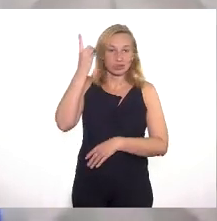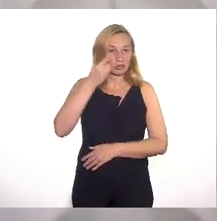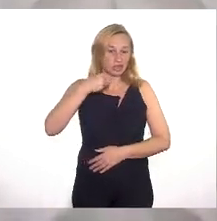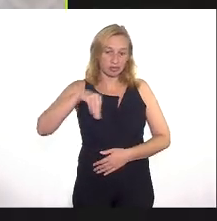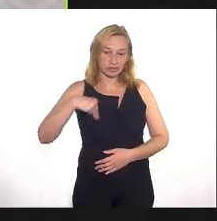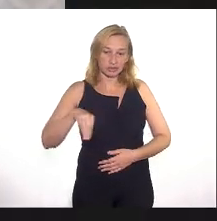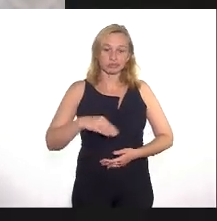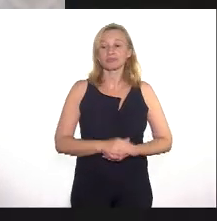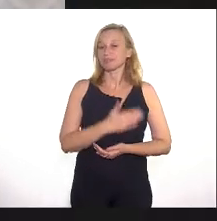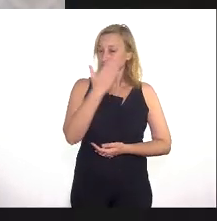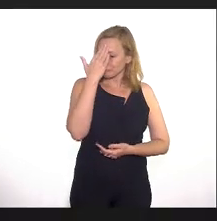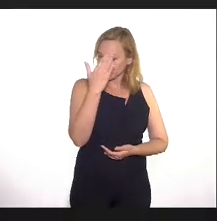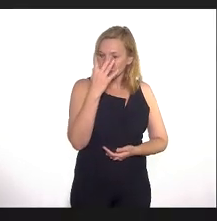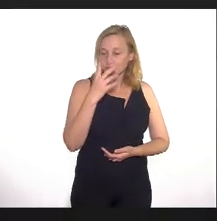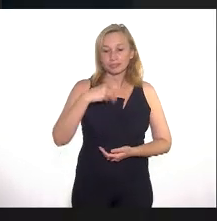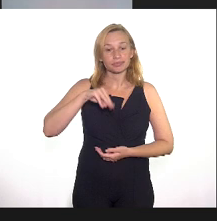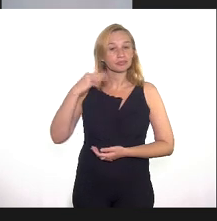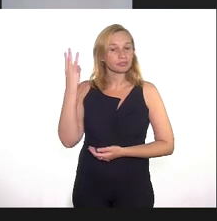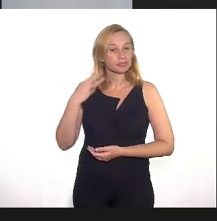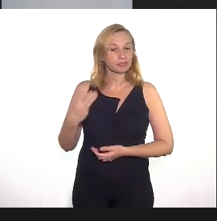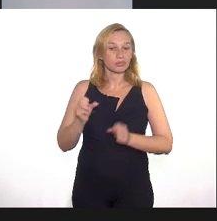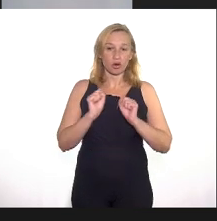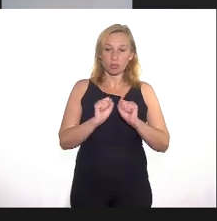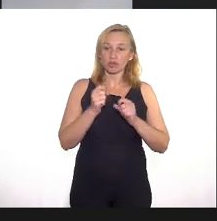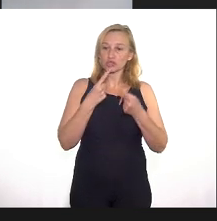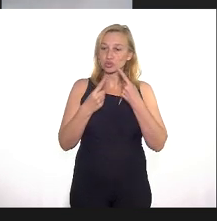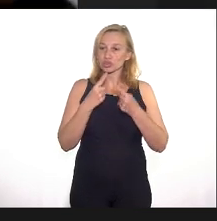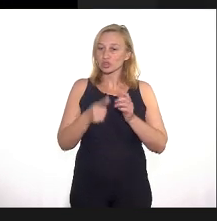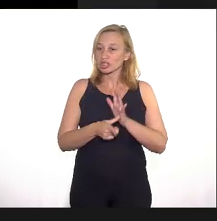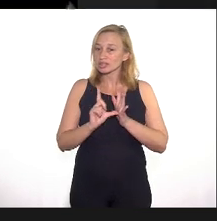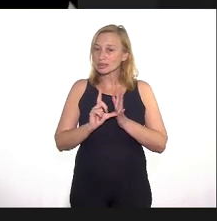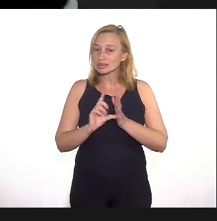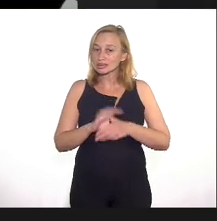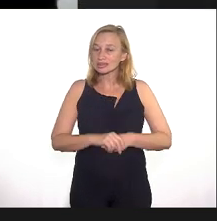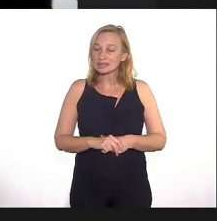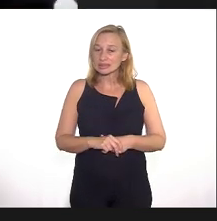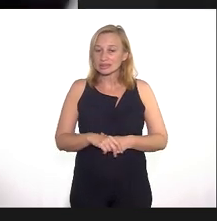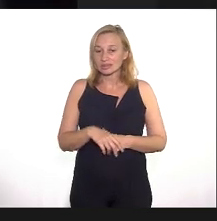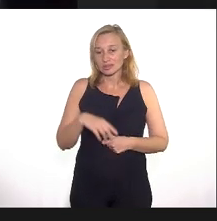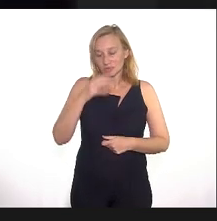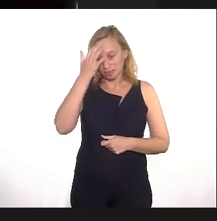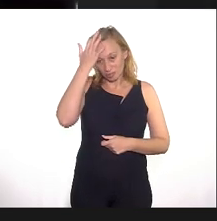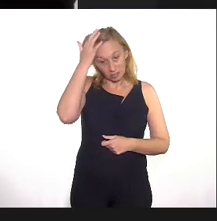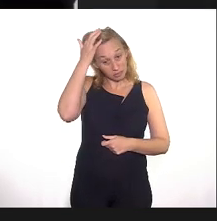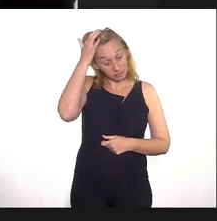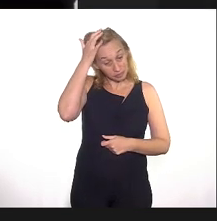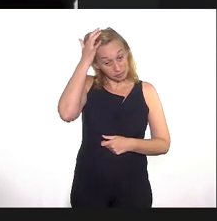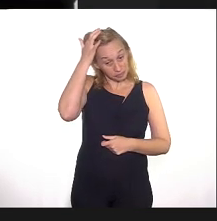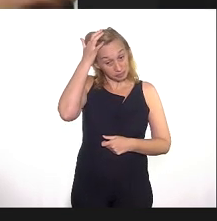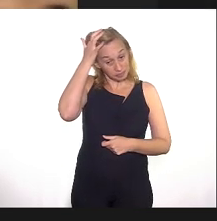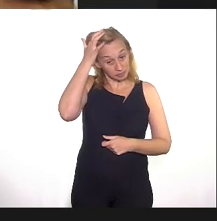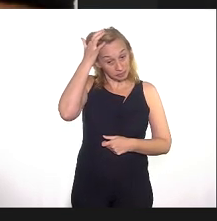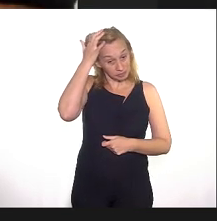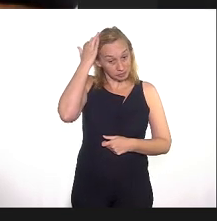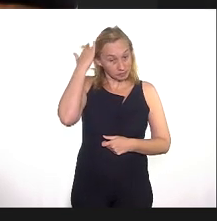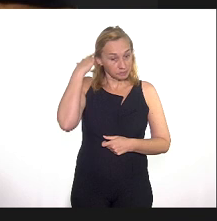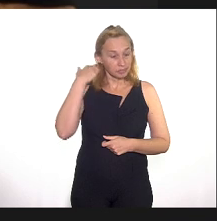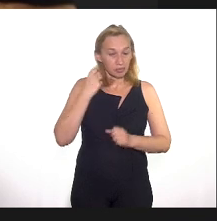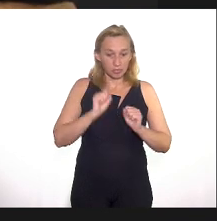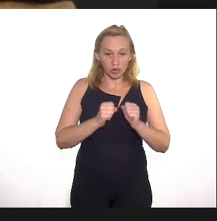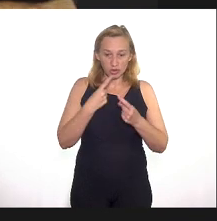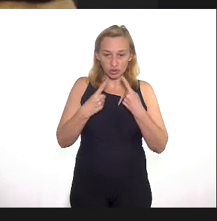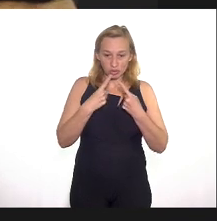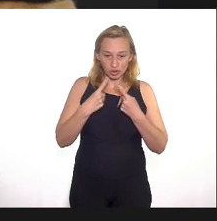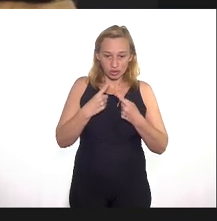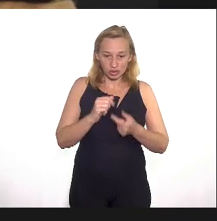Mink. Obrigado, Marcos. Eu posso discutir antes do Mink um instantinho, presidente? Posso discutir antes do Mink um instantinho?